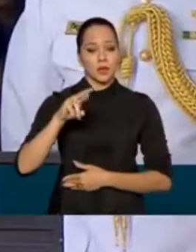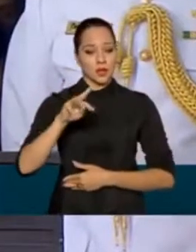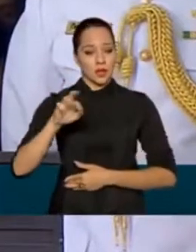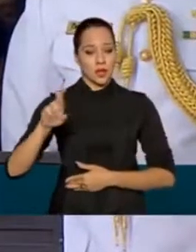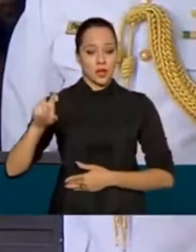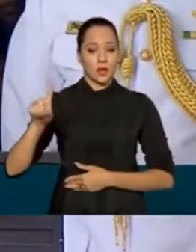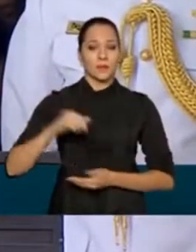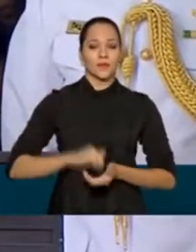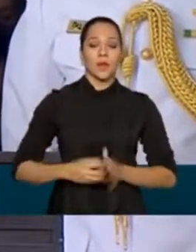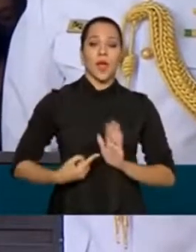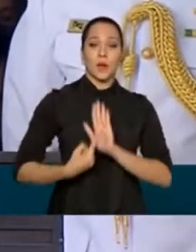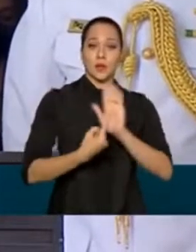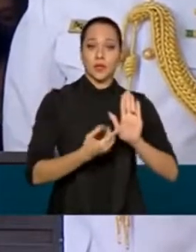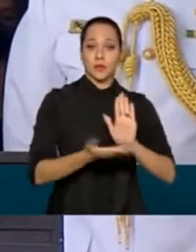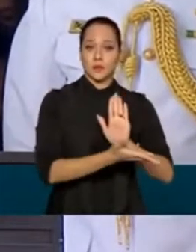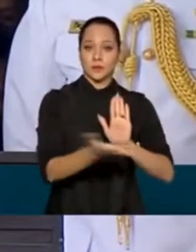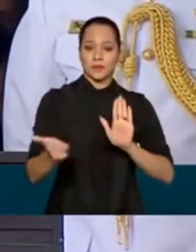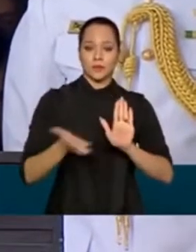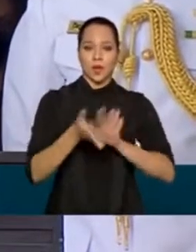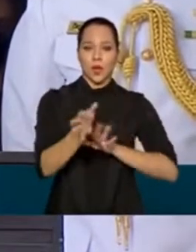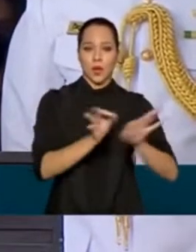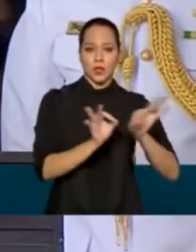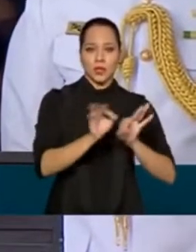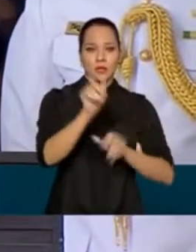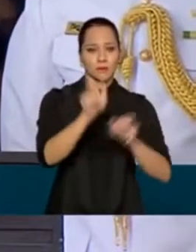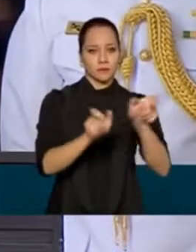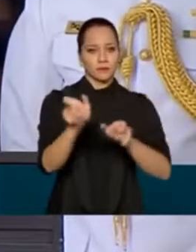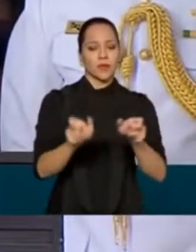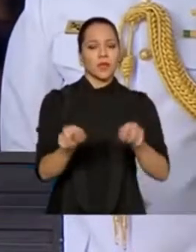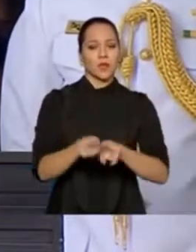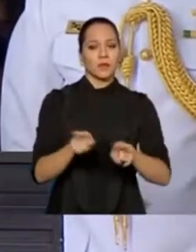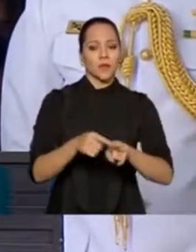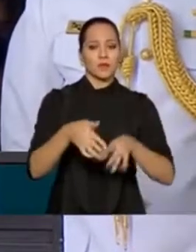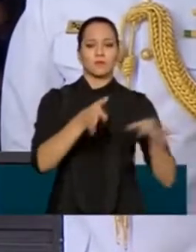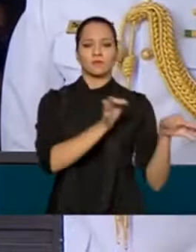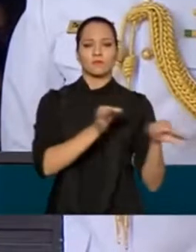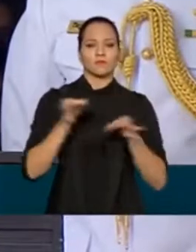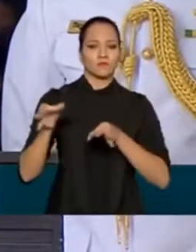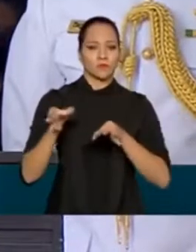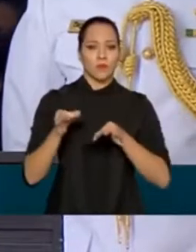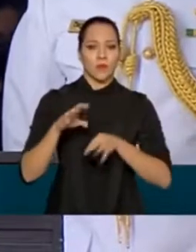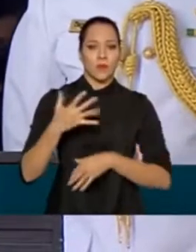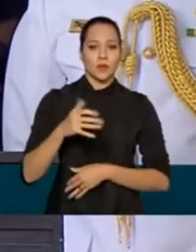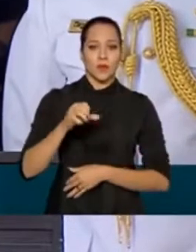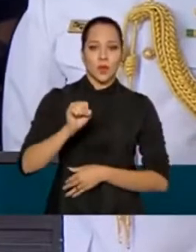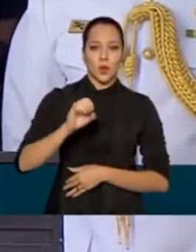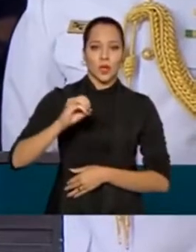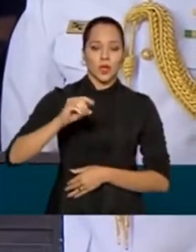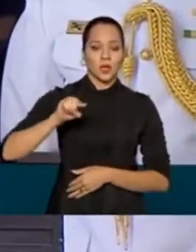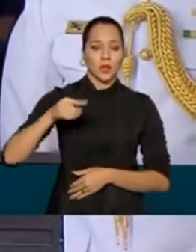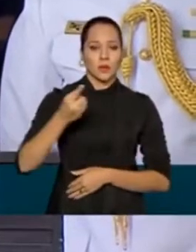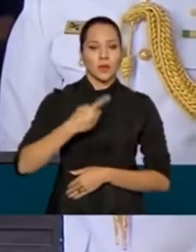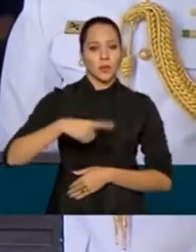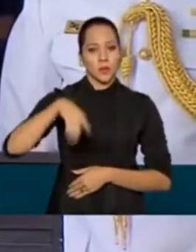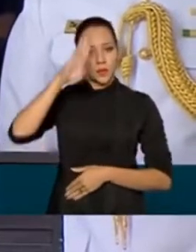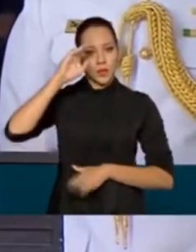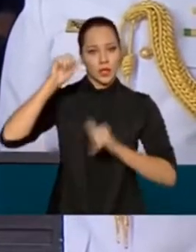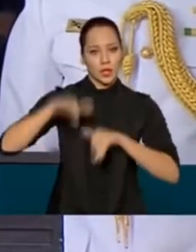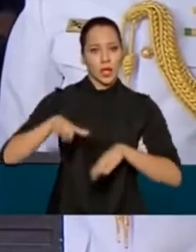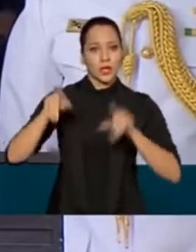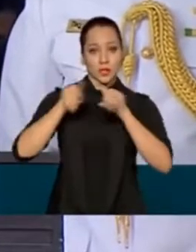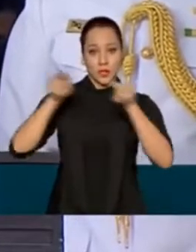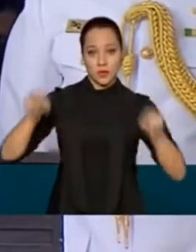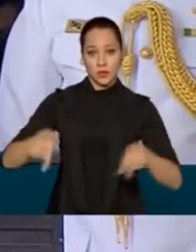Apresento a Vossa Excelência, organizados hierárquica e disciplinadamente, cerca de 80 mil militares e servidores